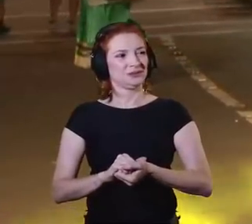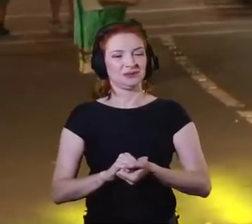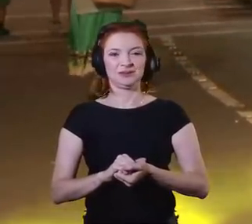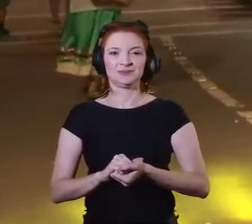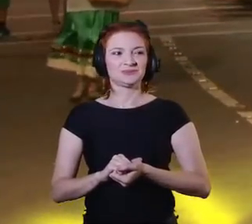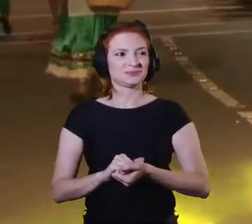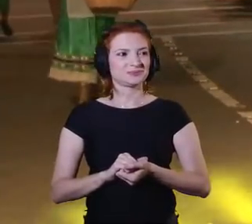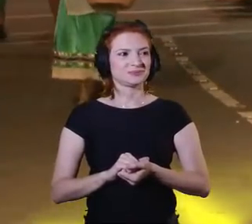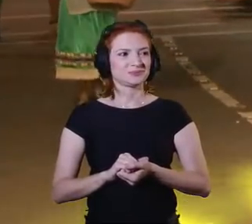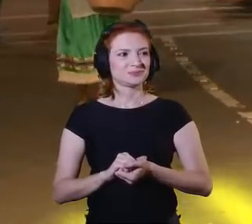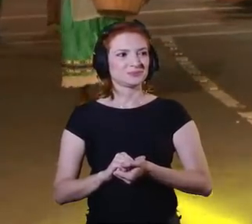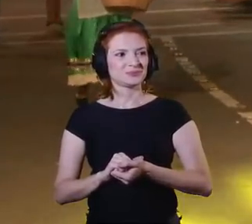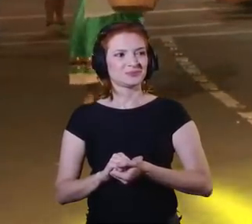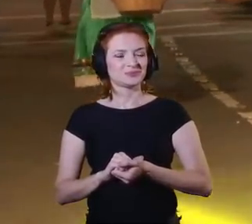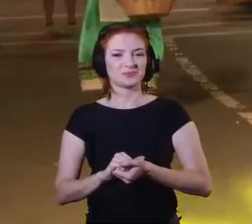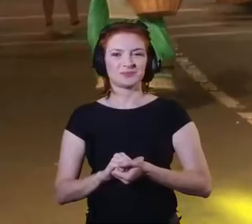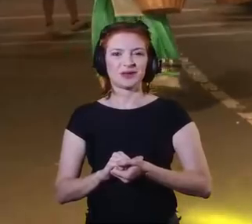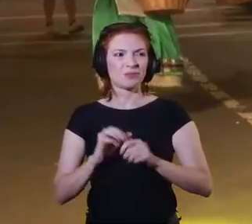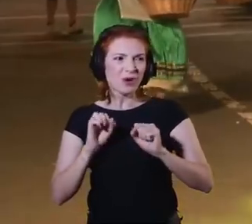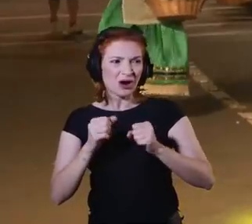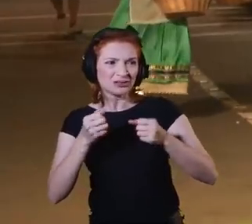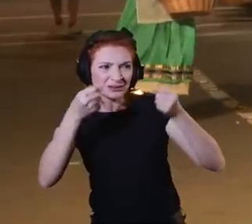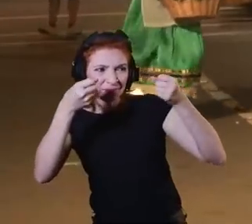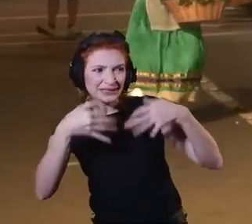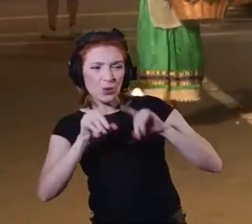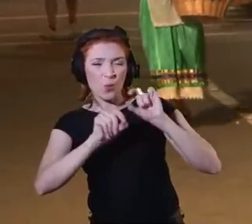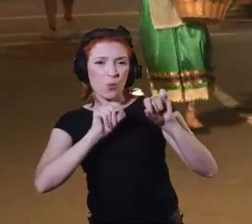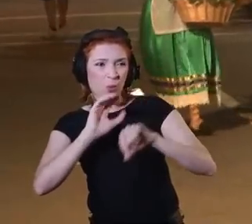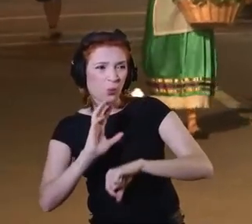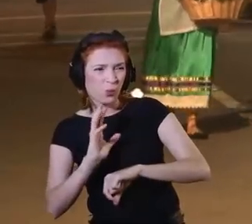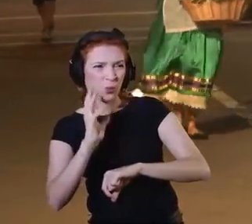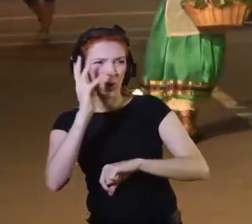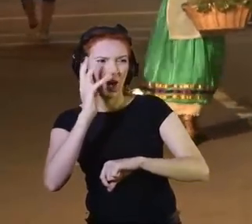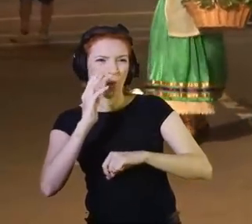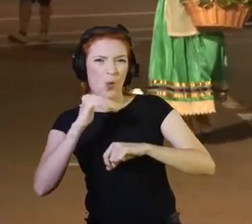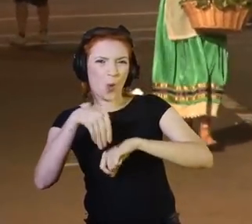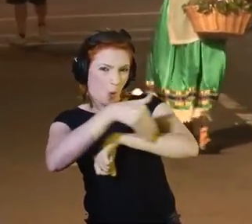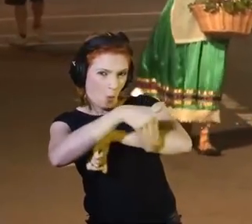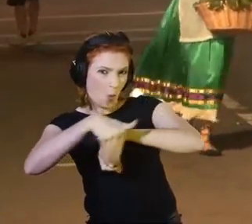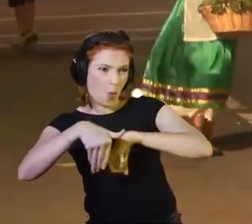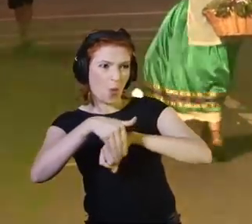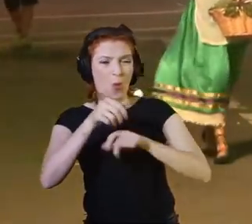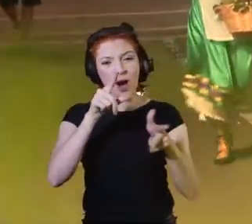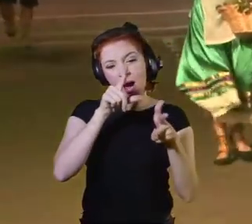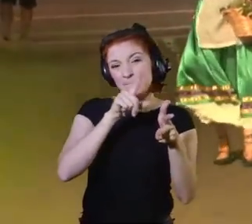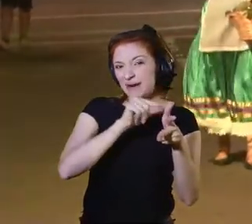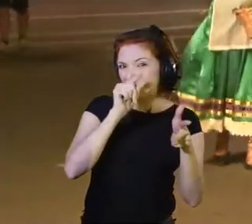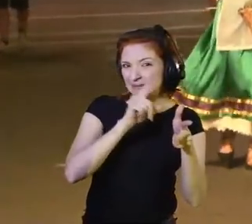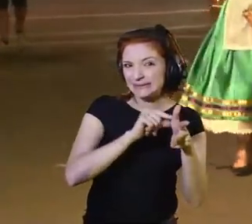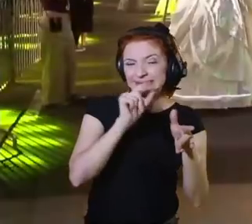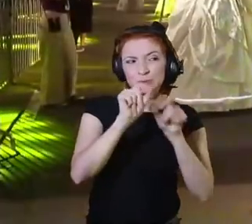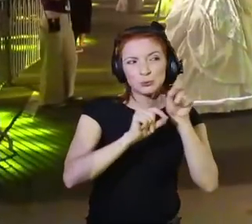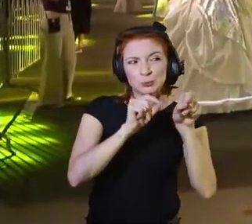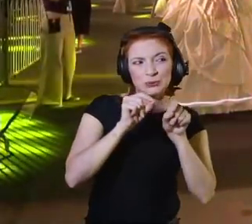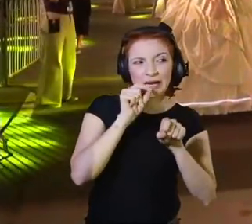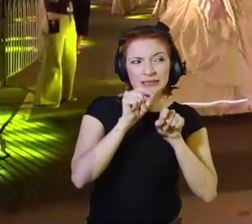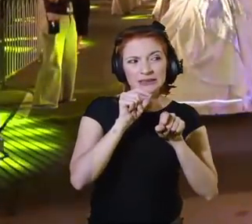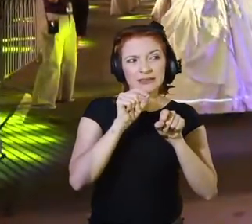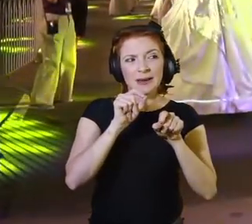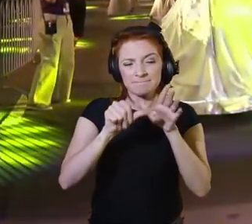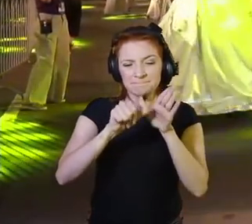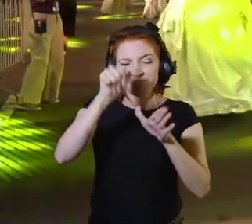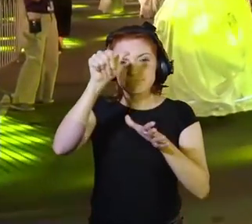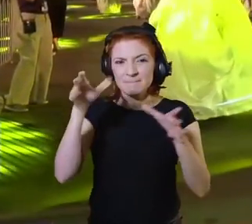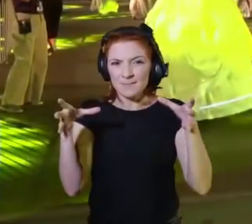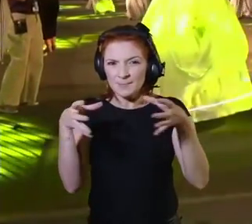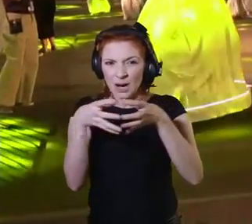que está unindo a Rua Marquês do Herval nas imagens da X-Play com a Sinimbu. O primeiro carro